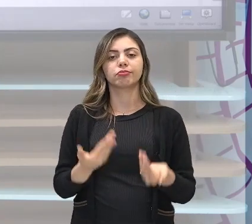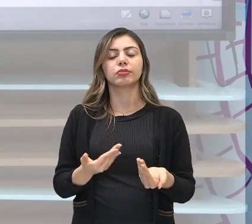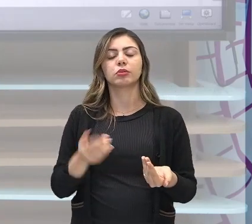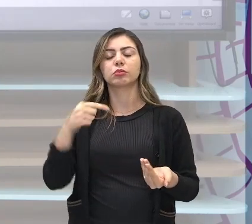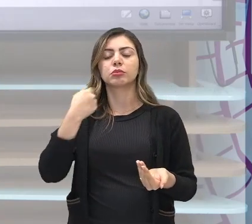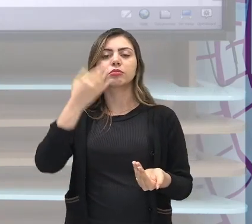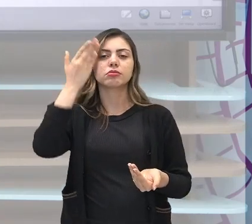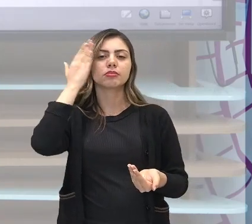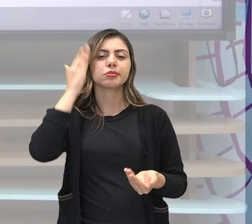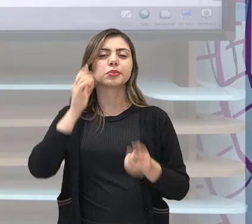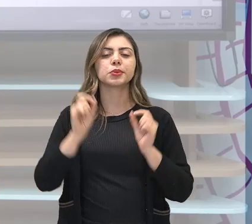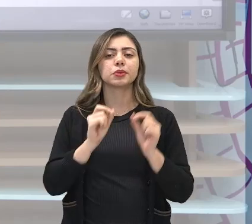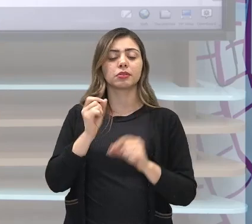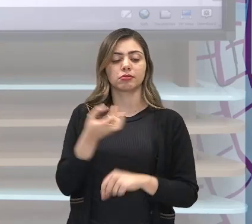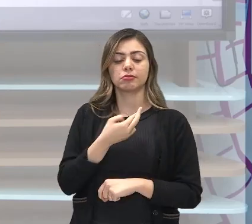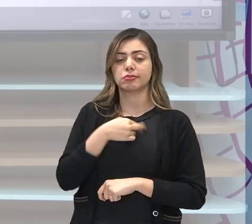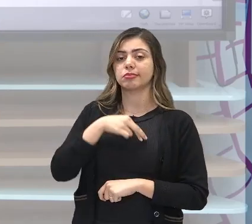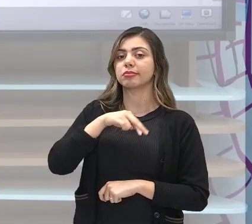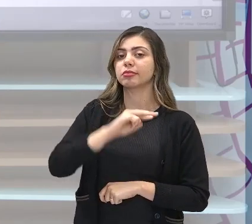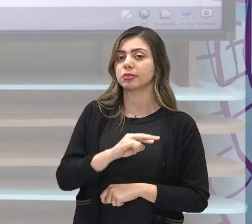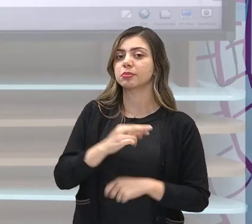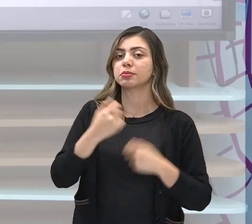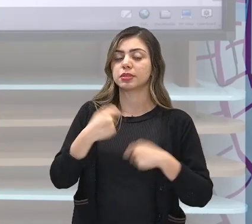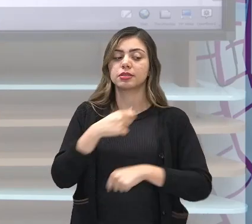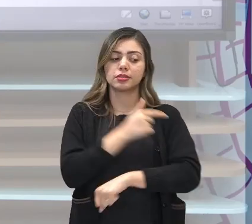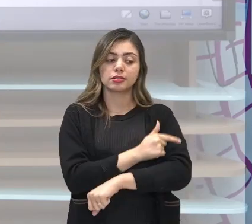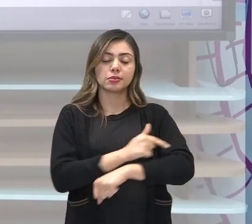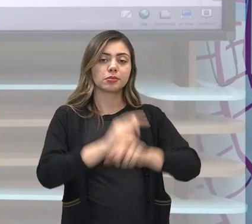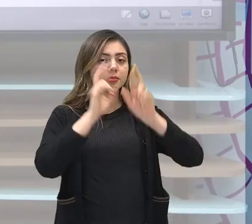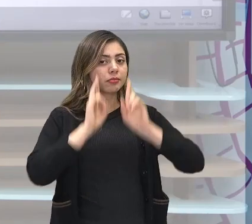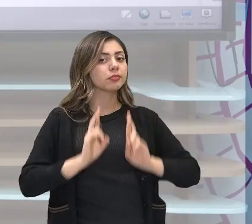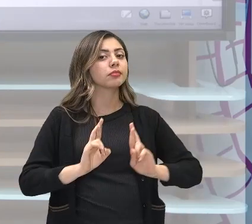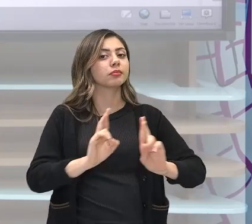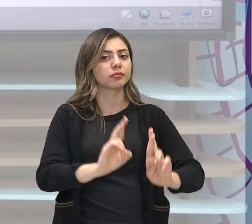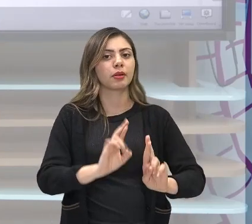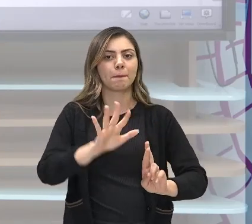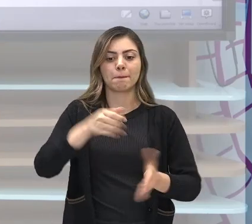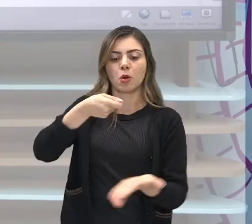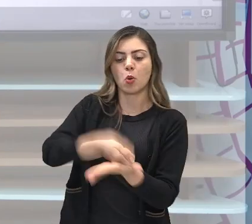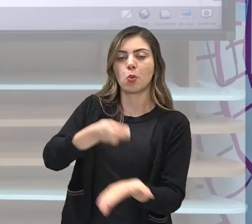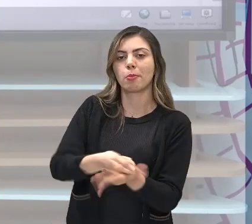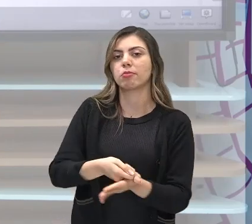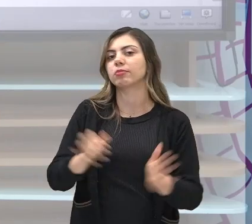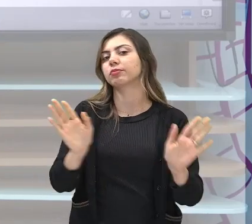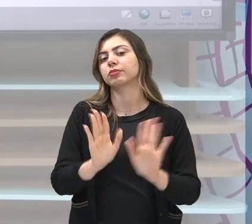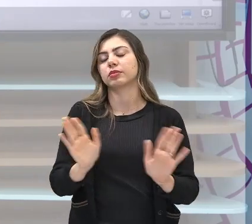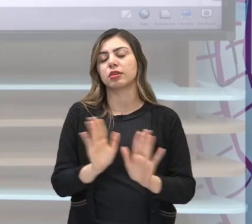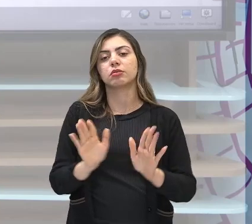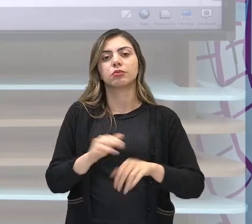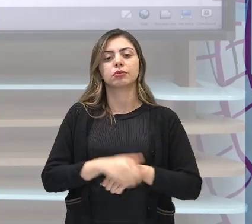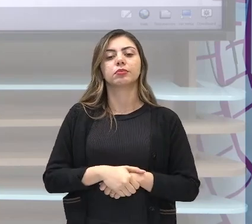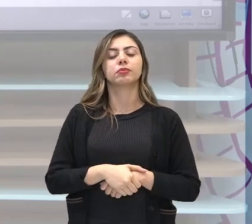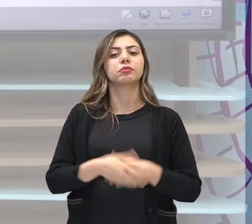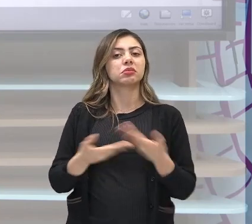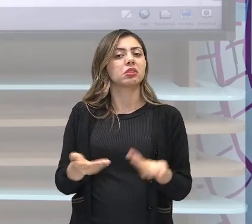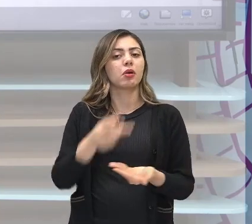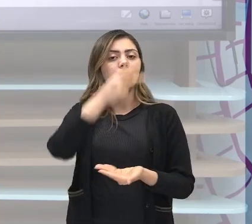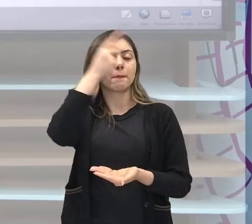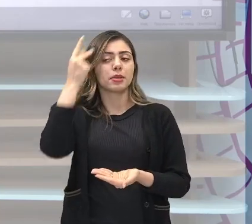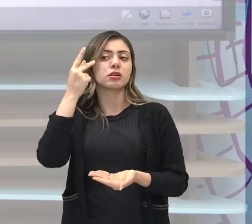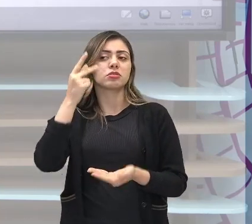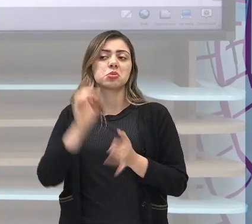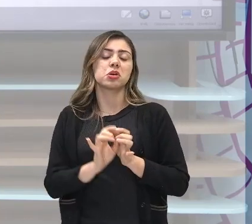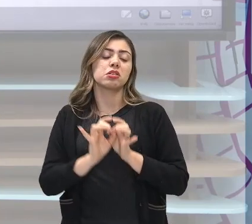a religião ela deve ser respeitada, ela não deve ser imposta, né? A pessoa precisa